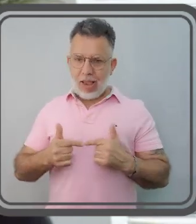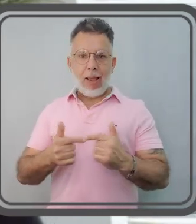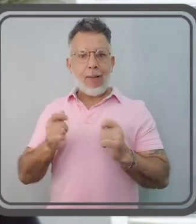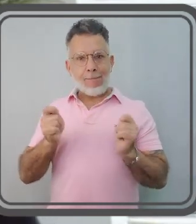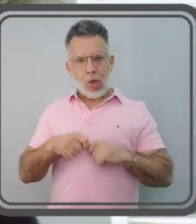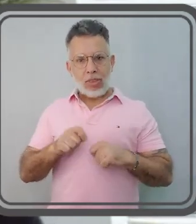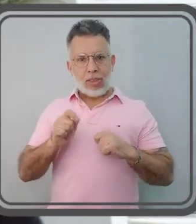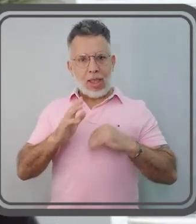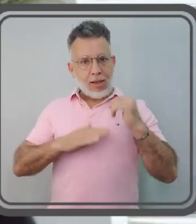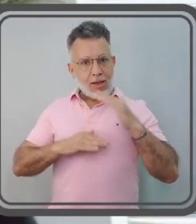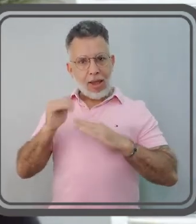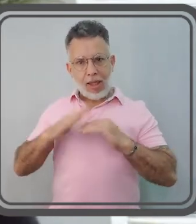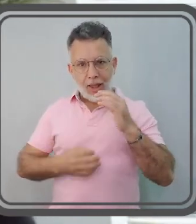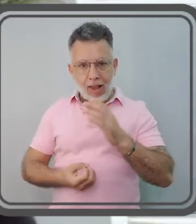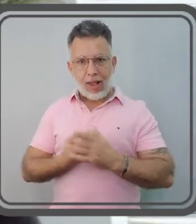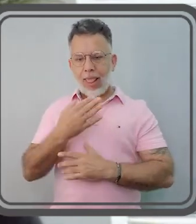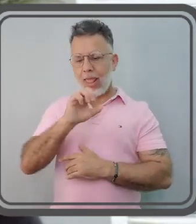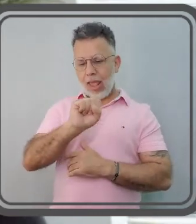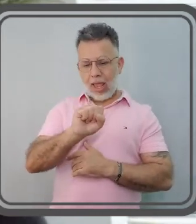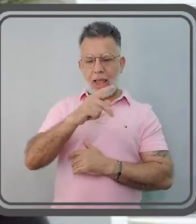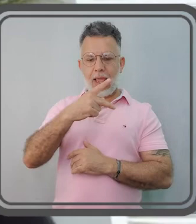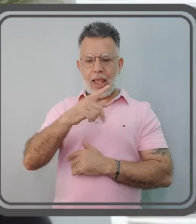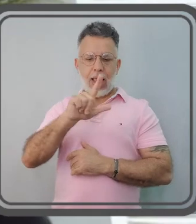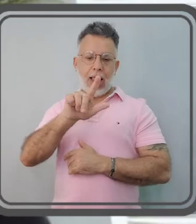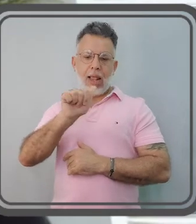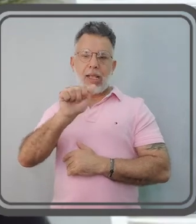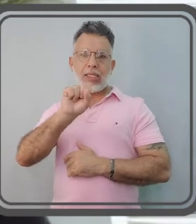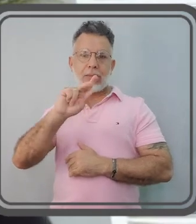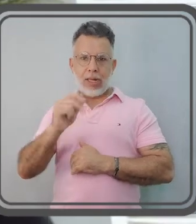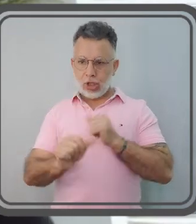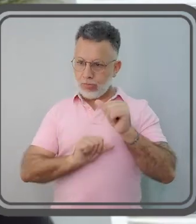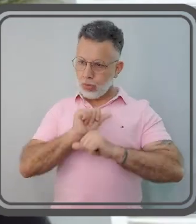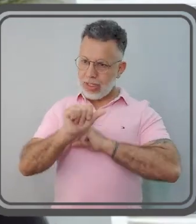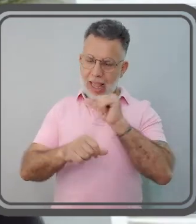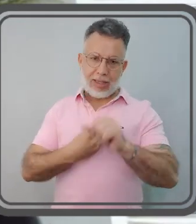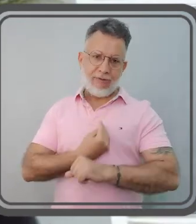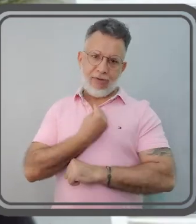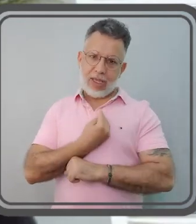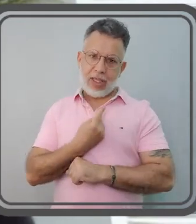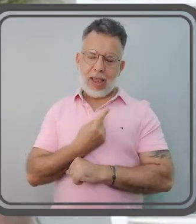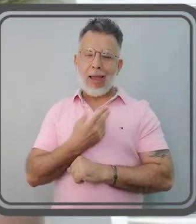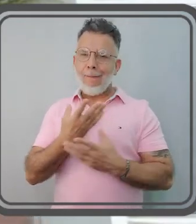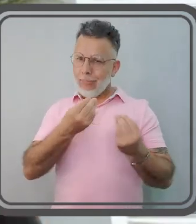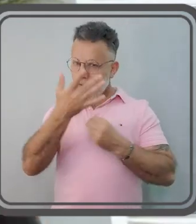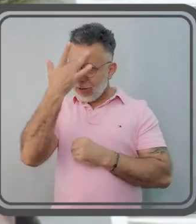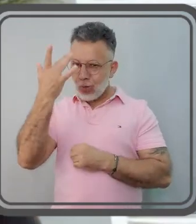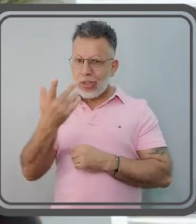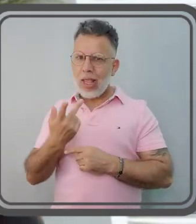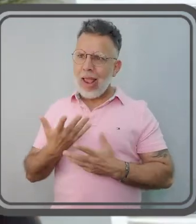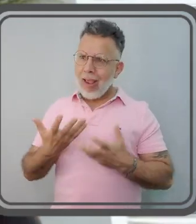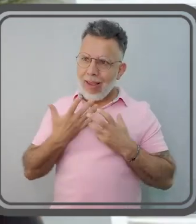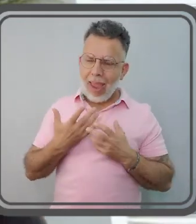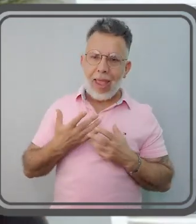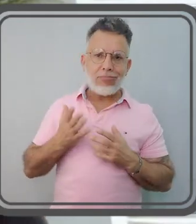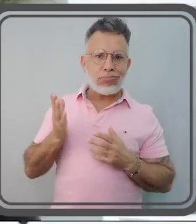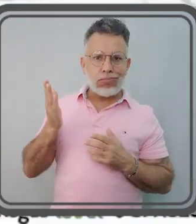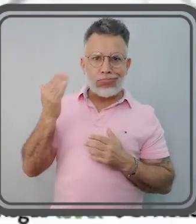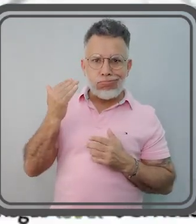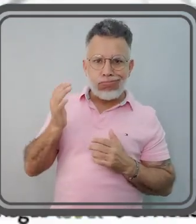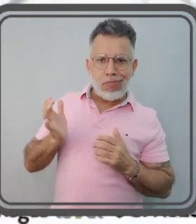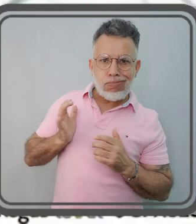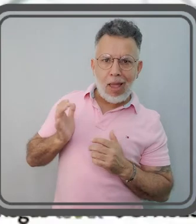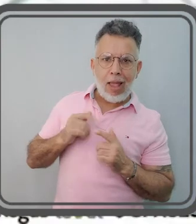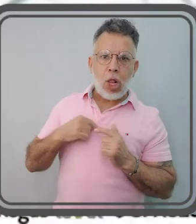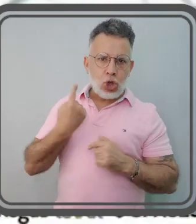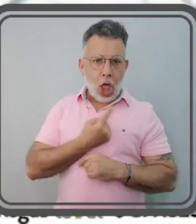vida. Muita gente busca estabilidade, né, e nós estávamos ali estáveis, apesar que a estabilidade acaba